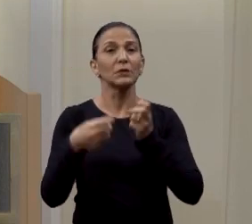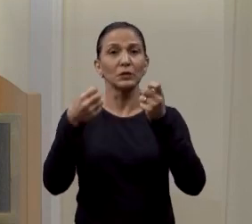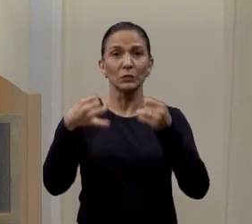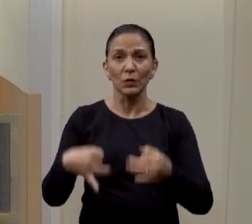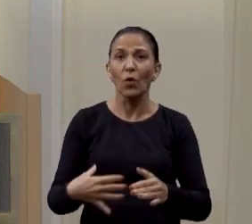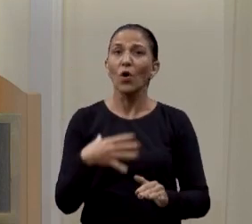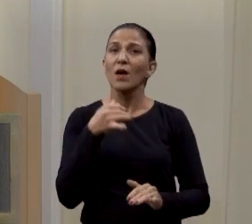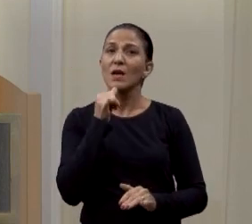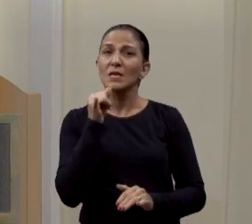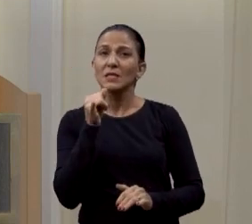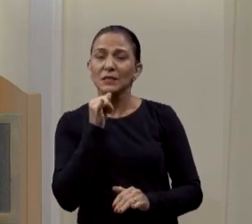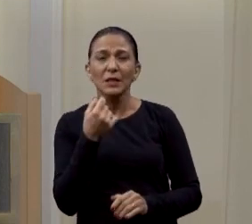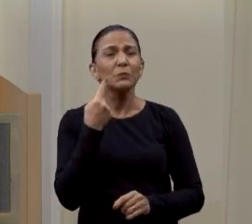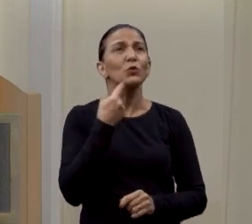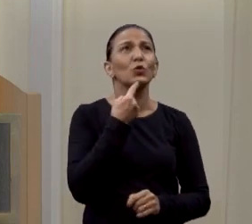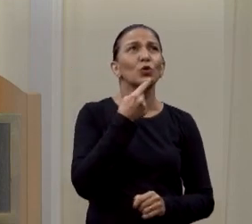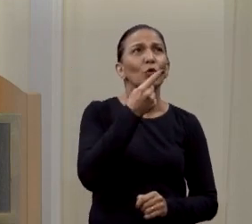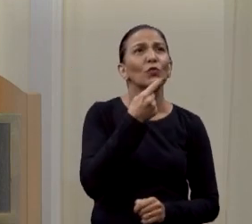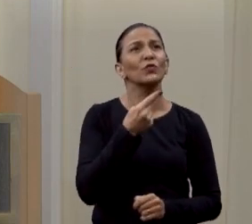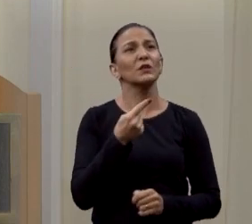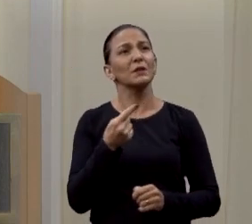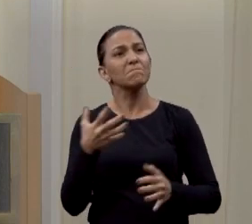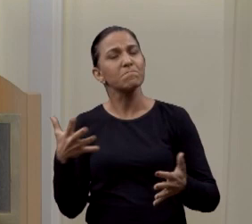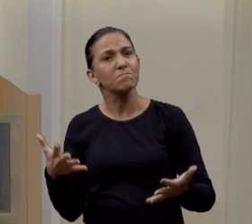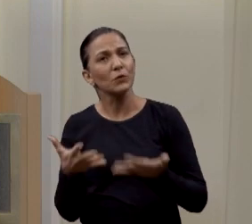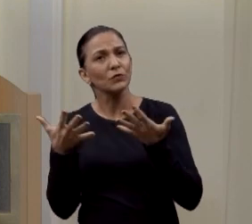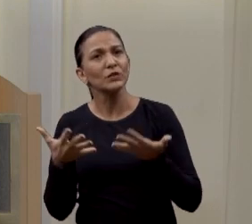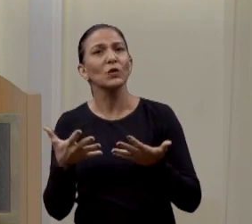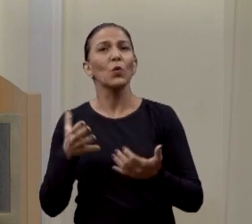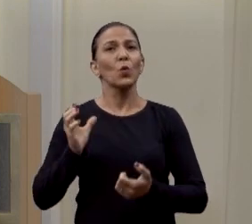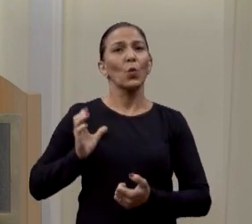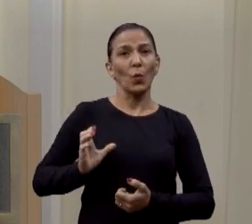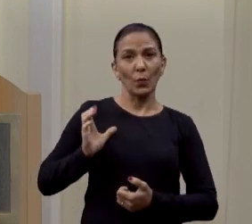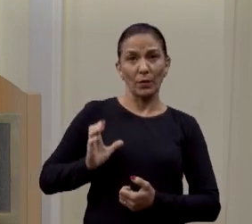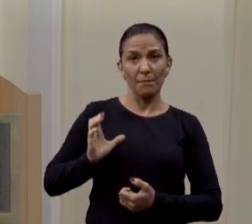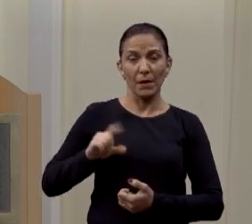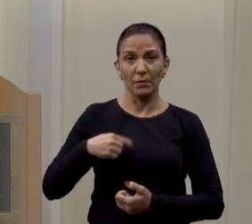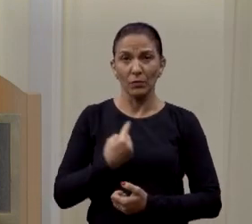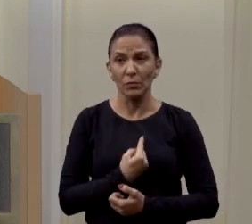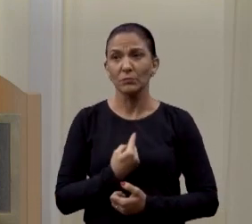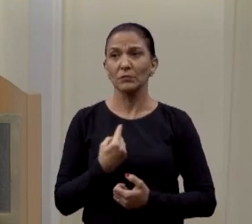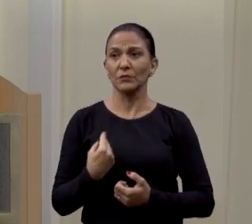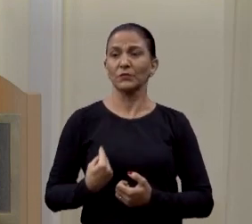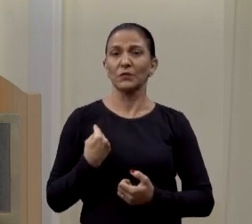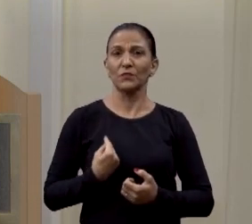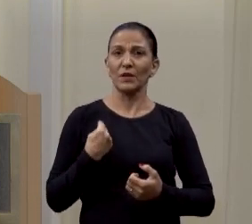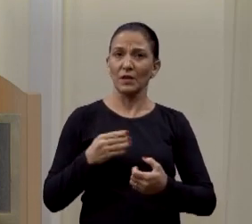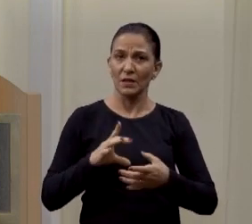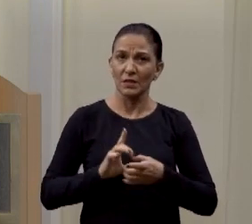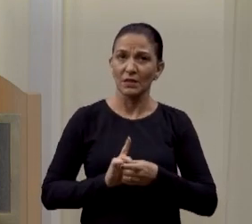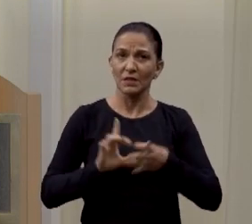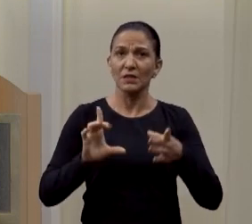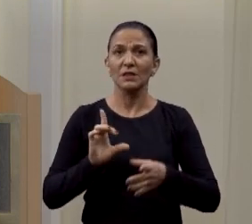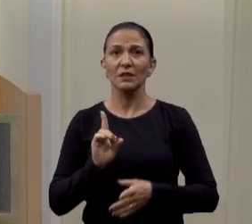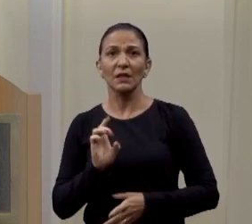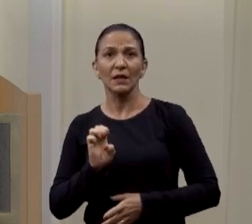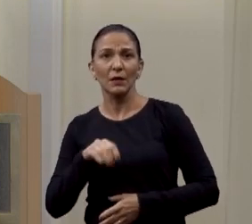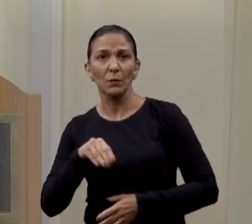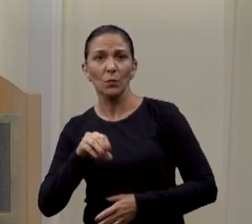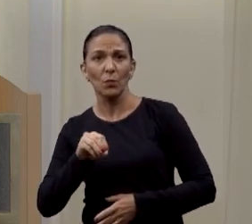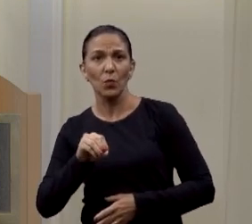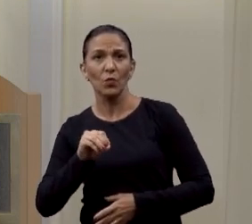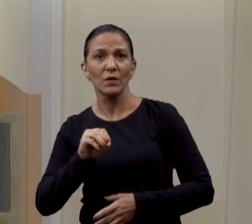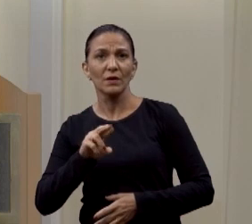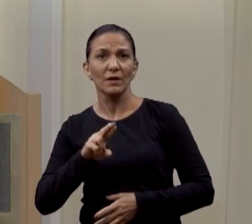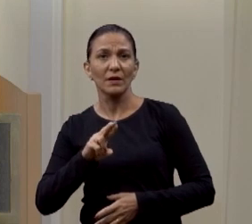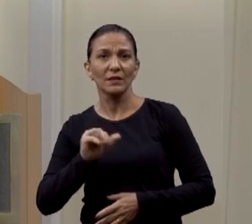que fazem, sim, questionarmos nossas motivações e condutas. Vivemos em uma democracia, em uma